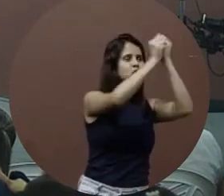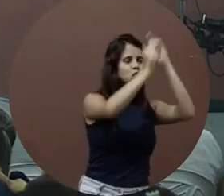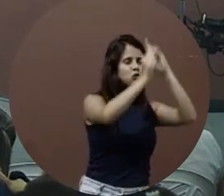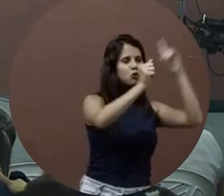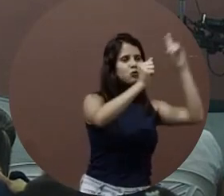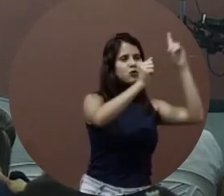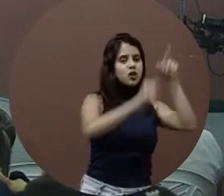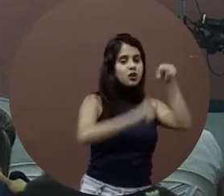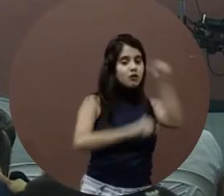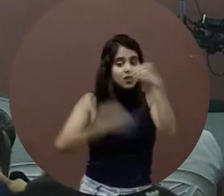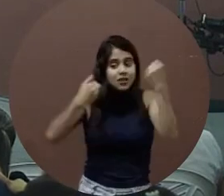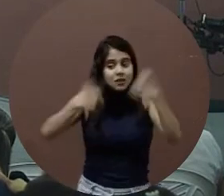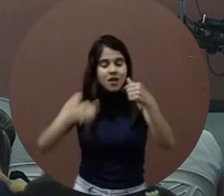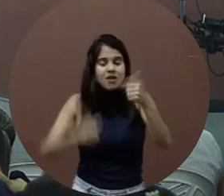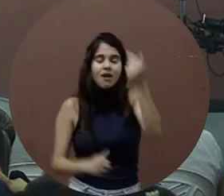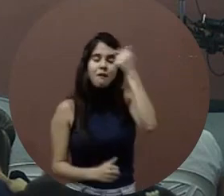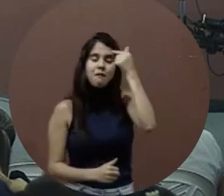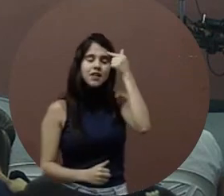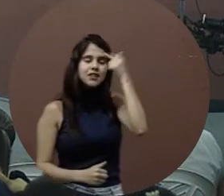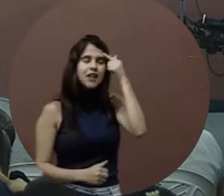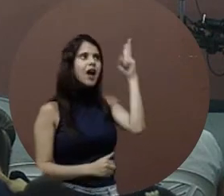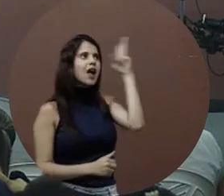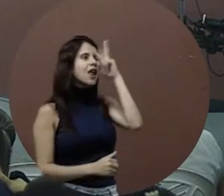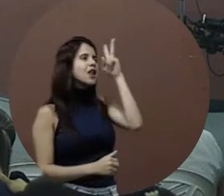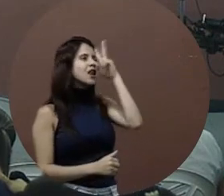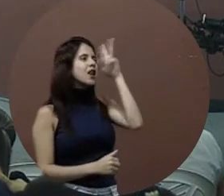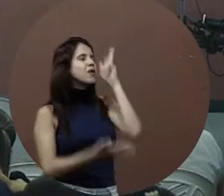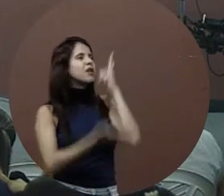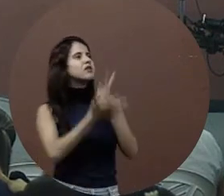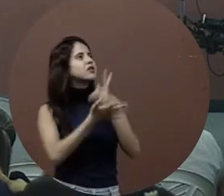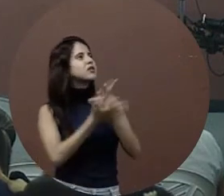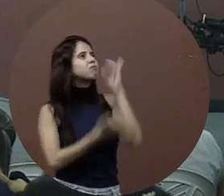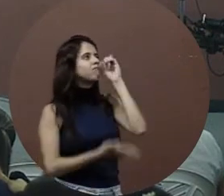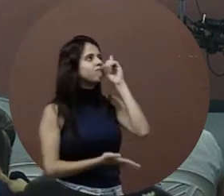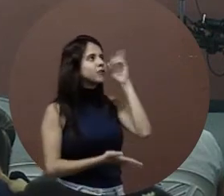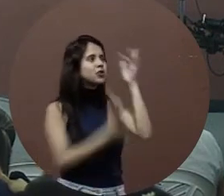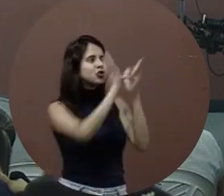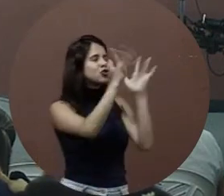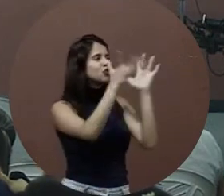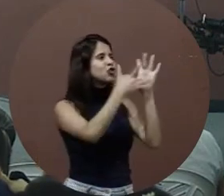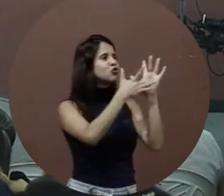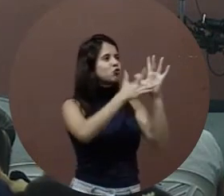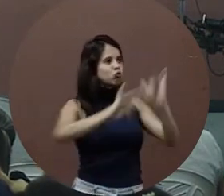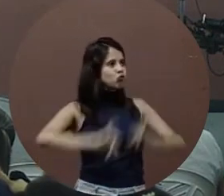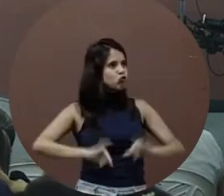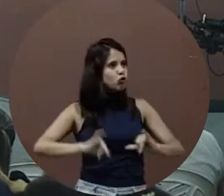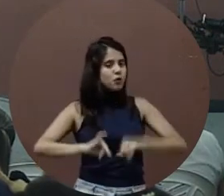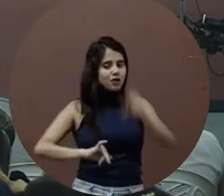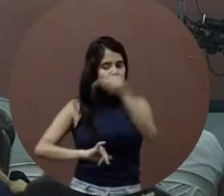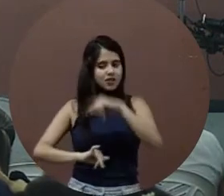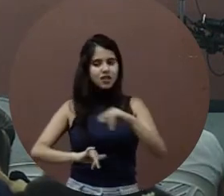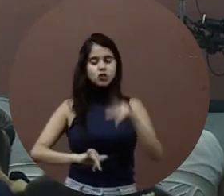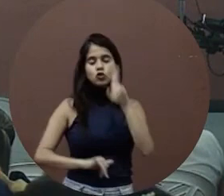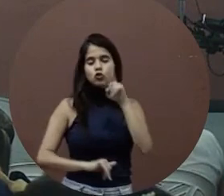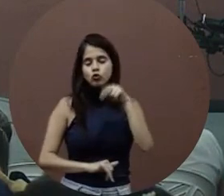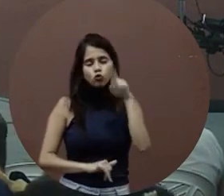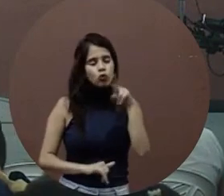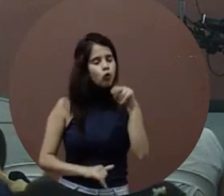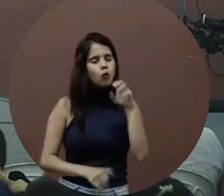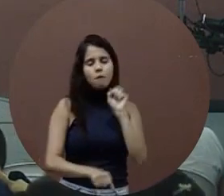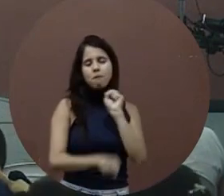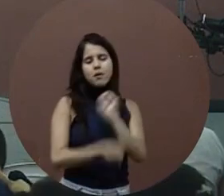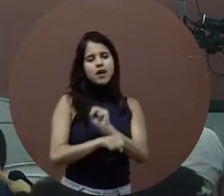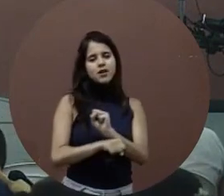que vocês não se cansem nem desanimem. Você está vendo? Nós temos o